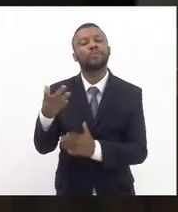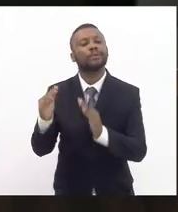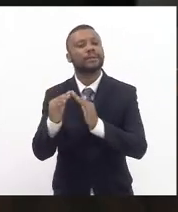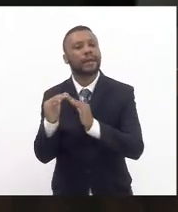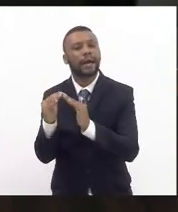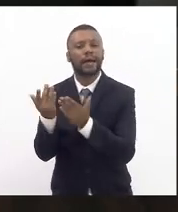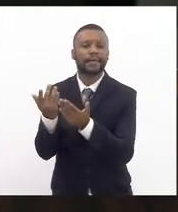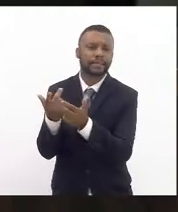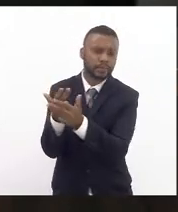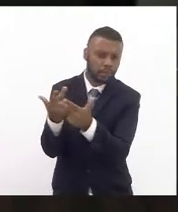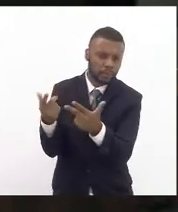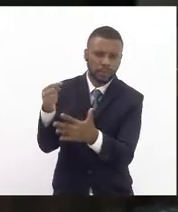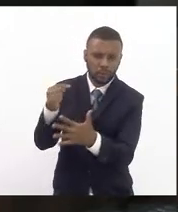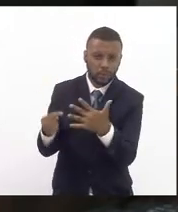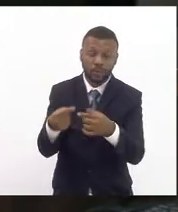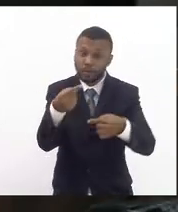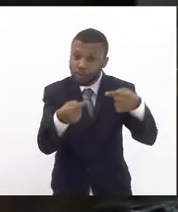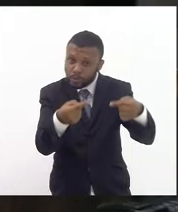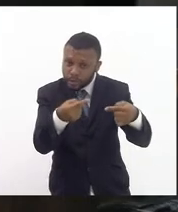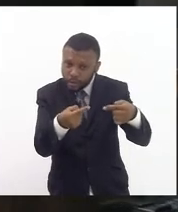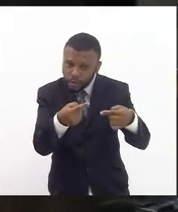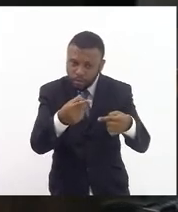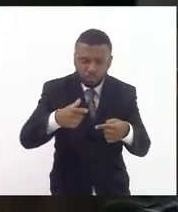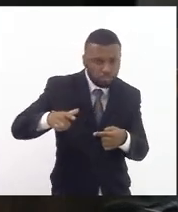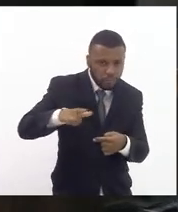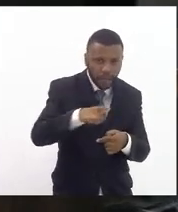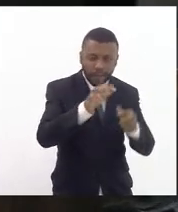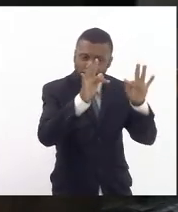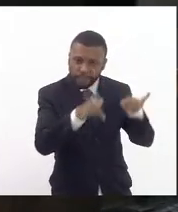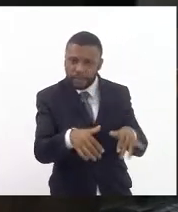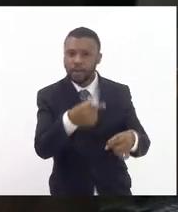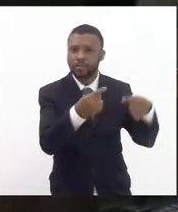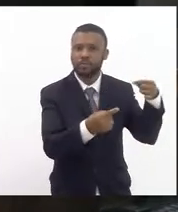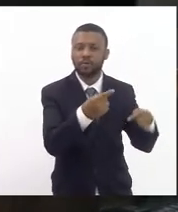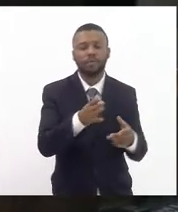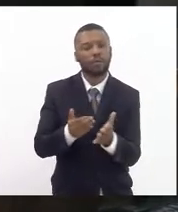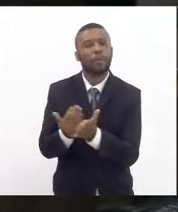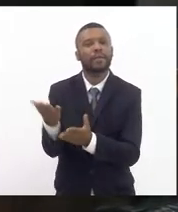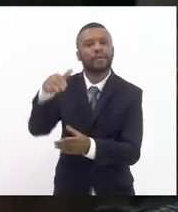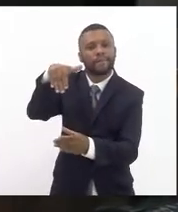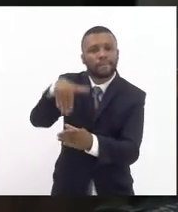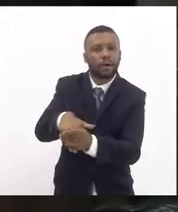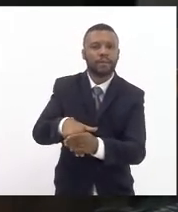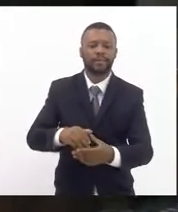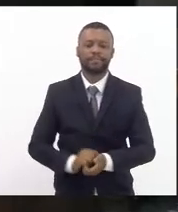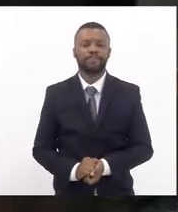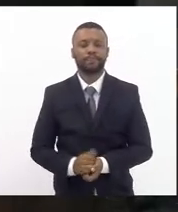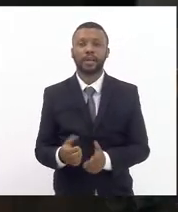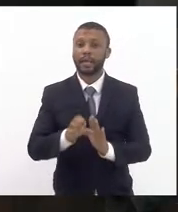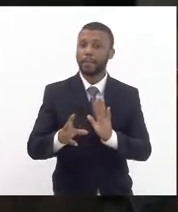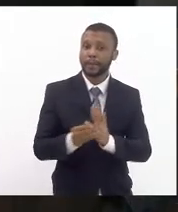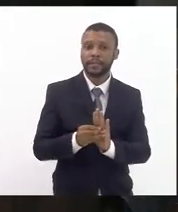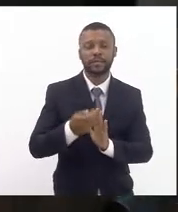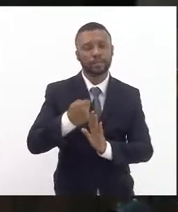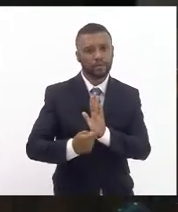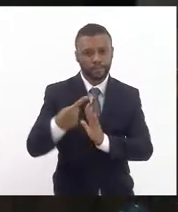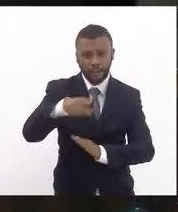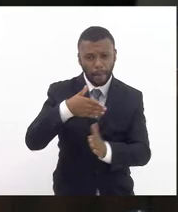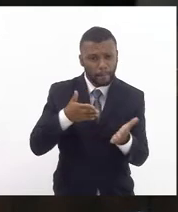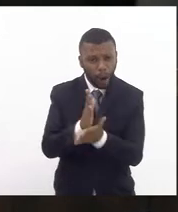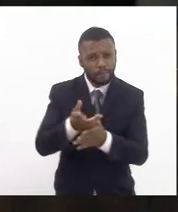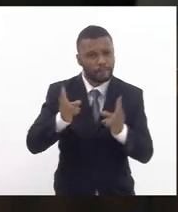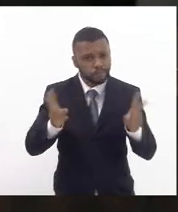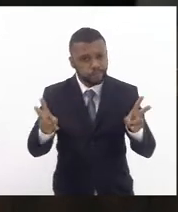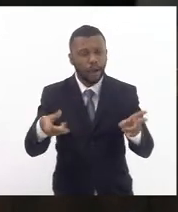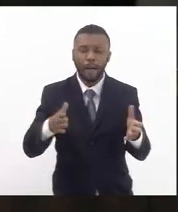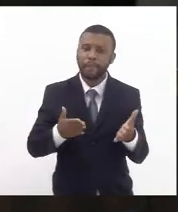Em discussão. Não havendo quem queira discutir, encerrada a discussão, em votação. Emenda de redação. Senhores que aprovam, permaneçam como estão,